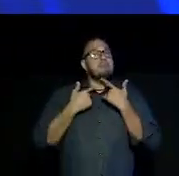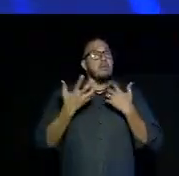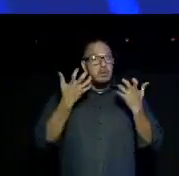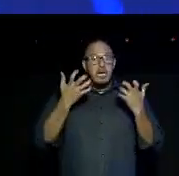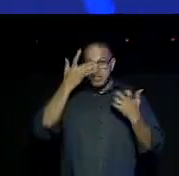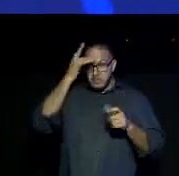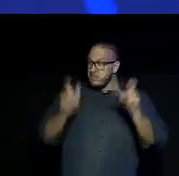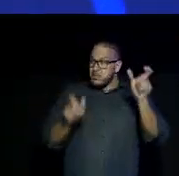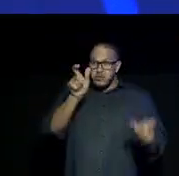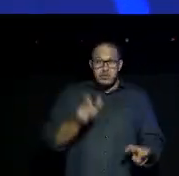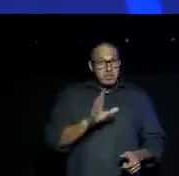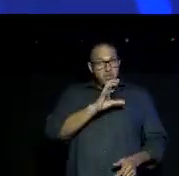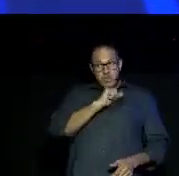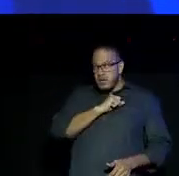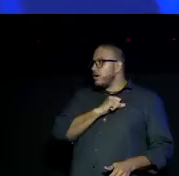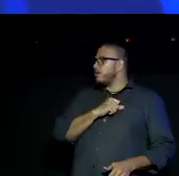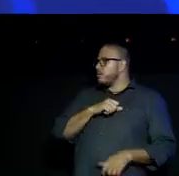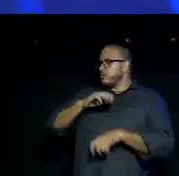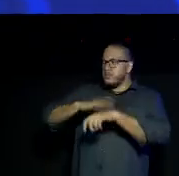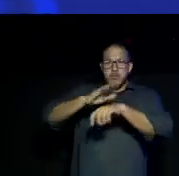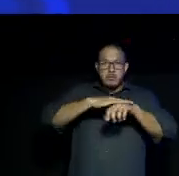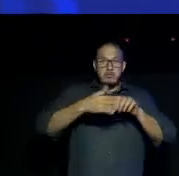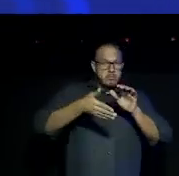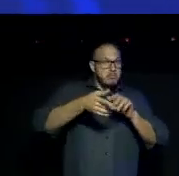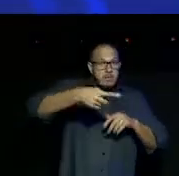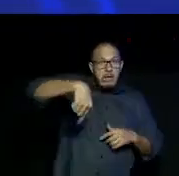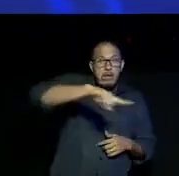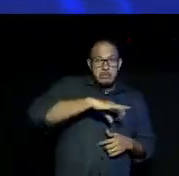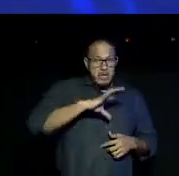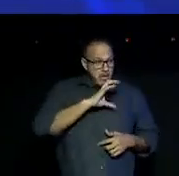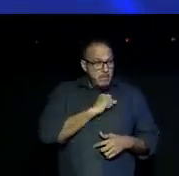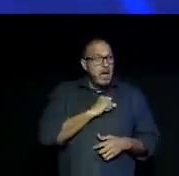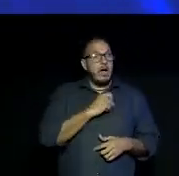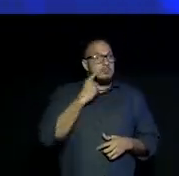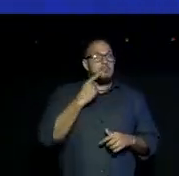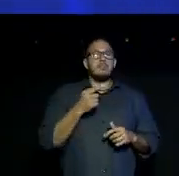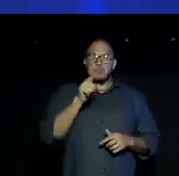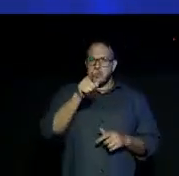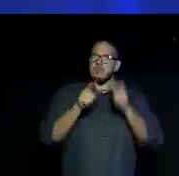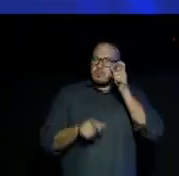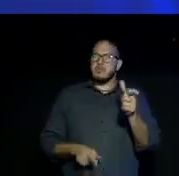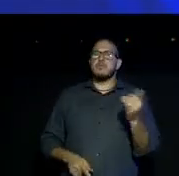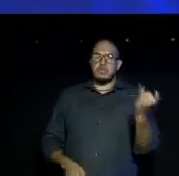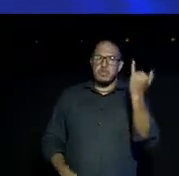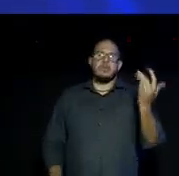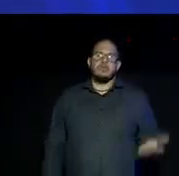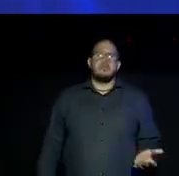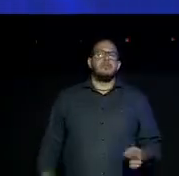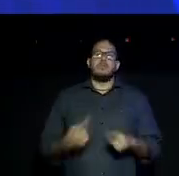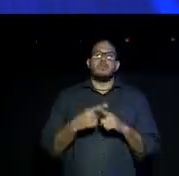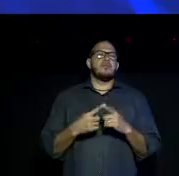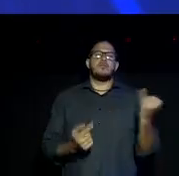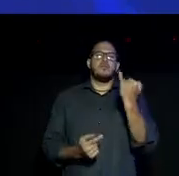mesmo que eu quero que as pessoas que eu amo e as que eu pretendo amar passem? Essa questão do pretendo amar é muito importante, gente.